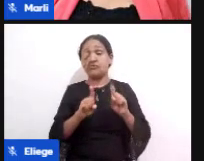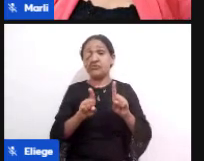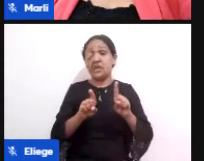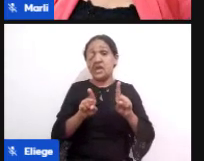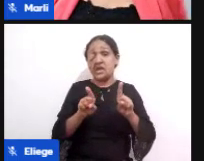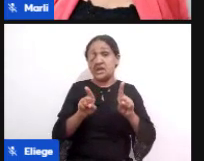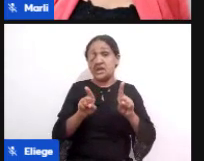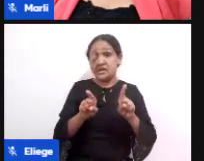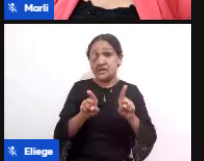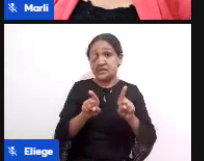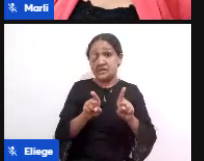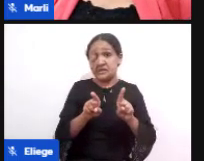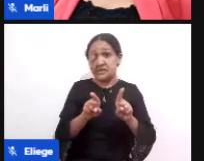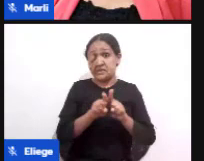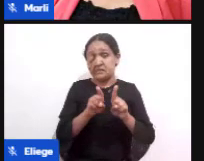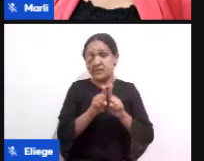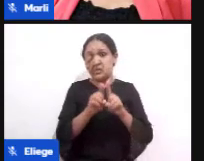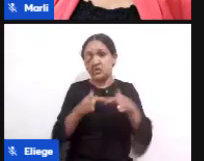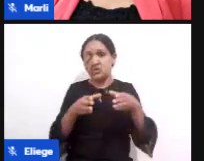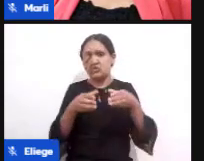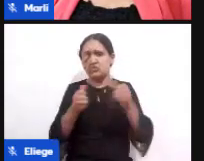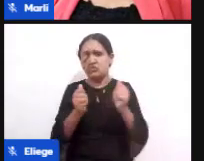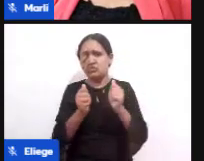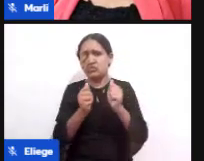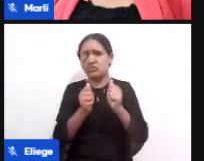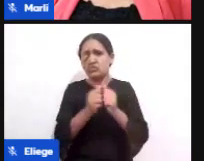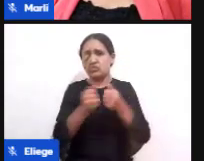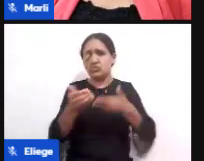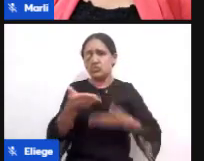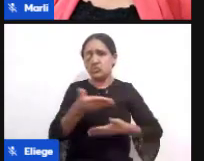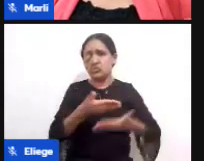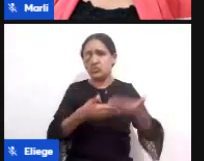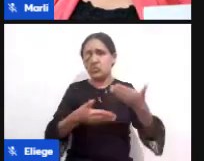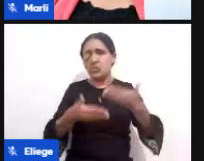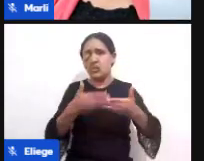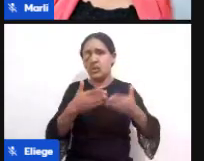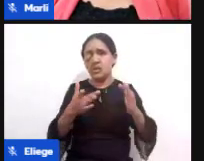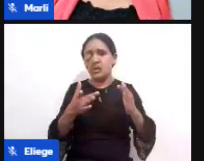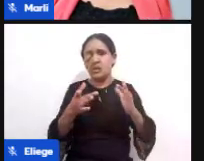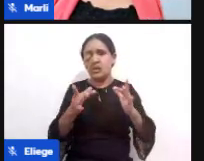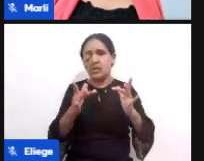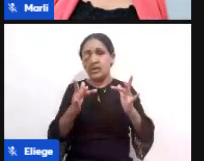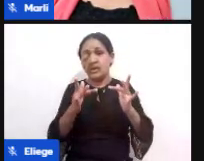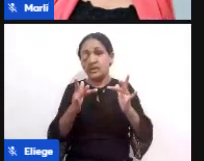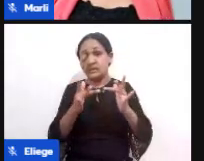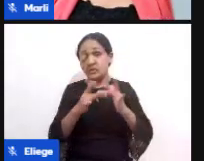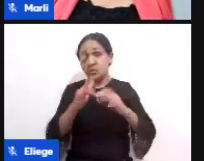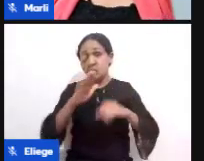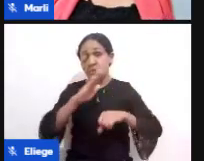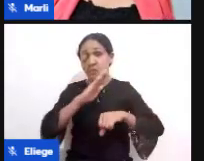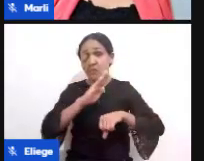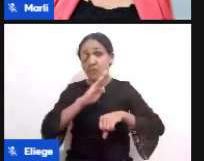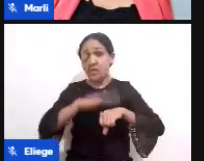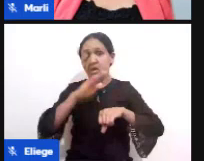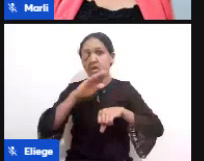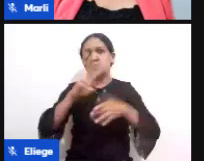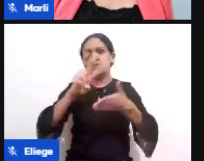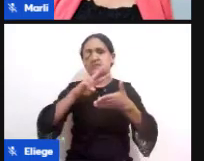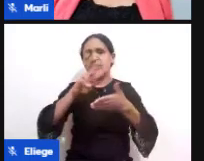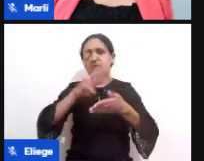elo integrador, tá? Dos demais componentes, que seria a leitura,